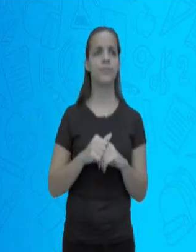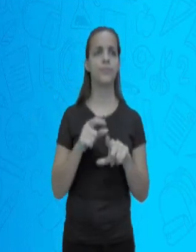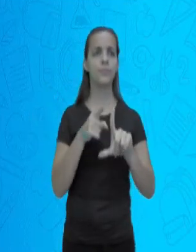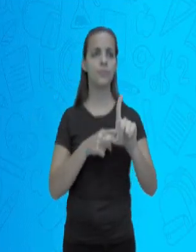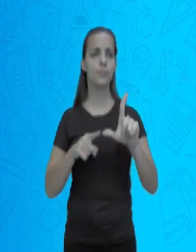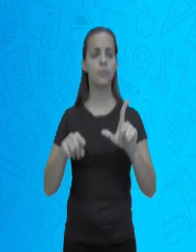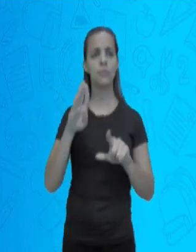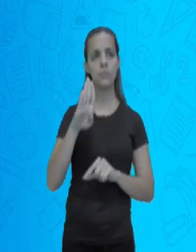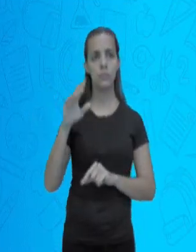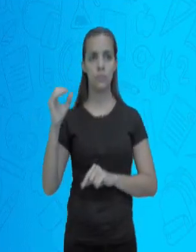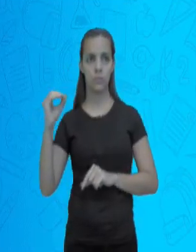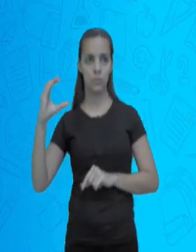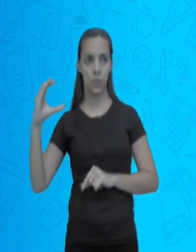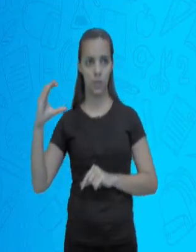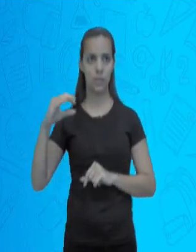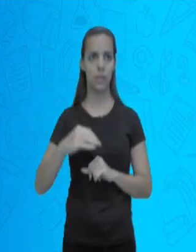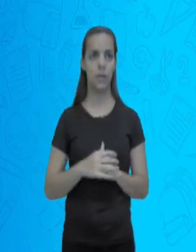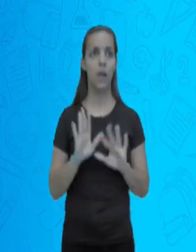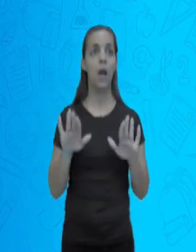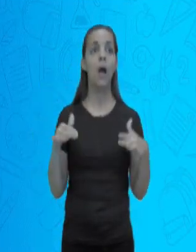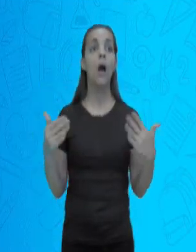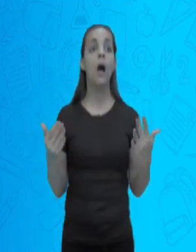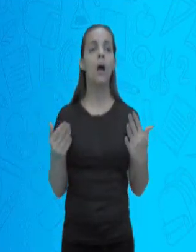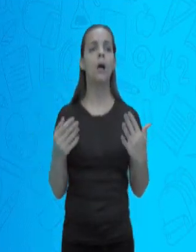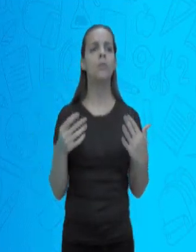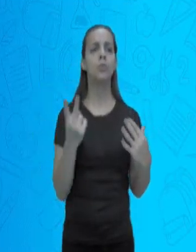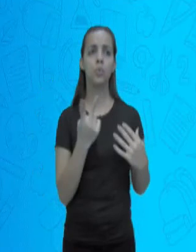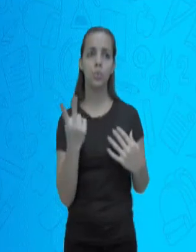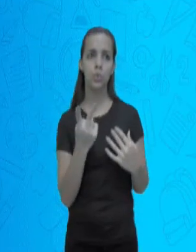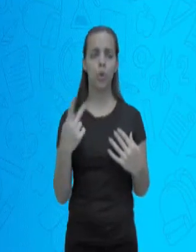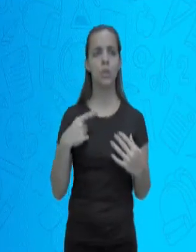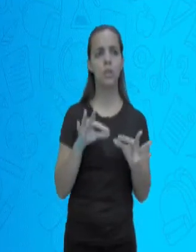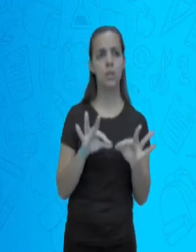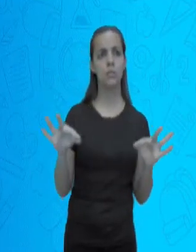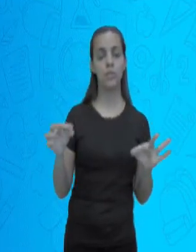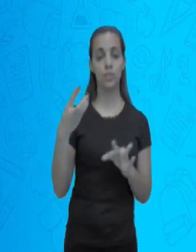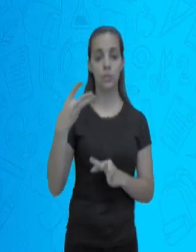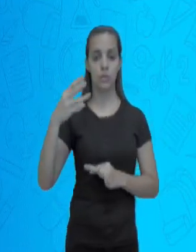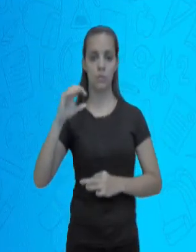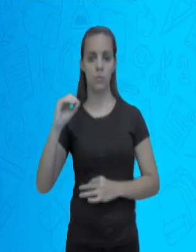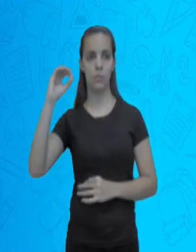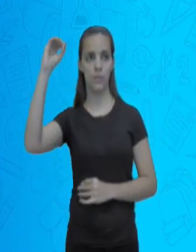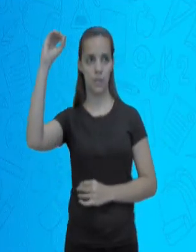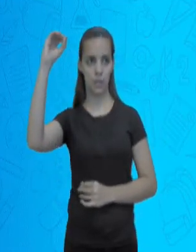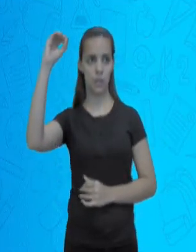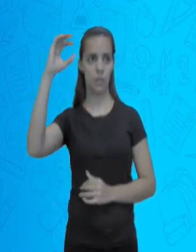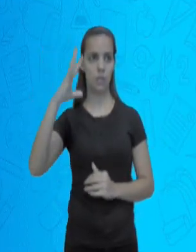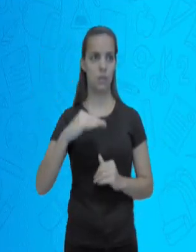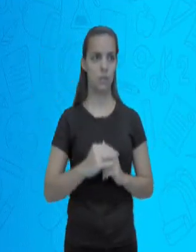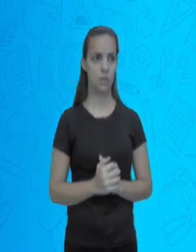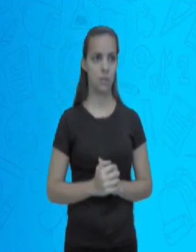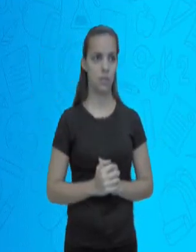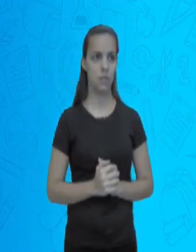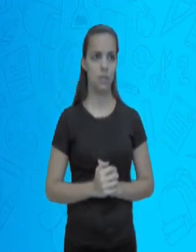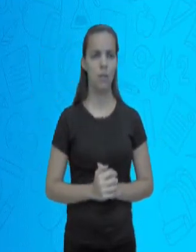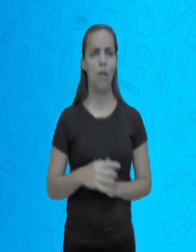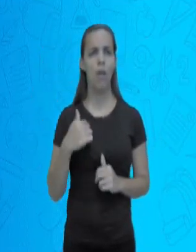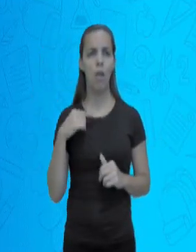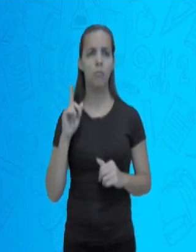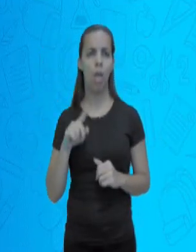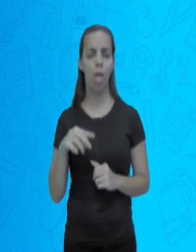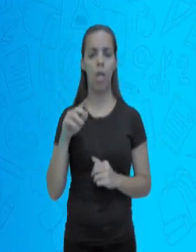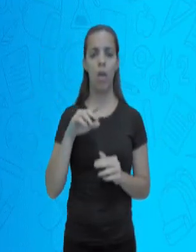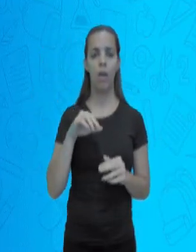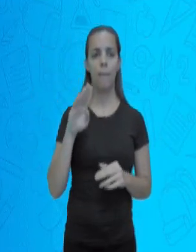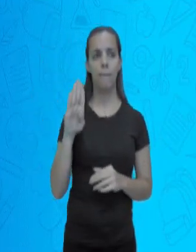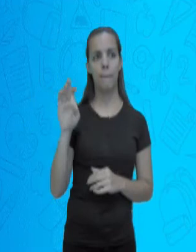ambos vão medir 30 graus, porque o segmento OB, ele é uma bissetriz, ele